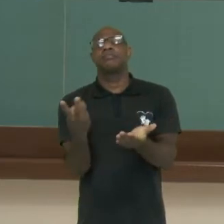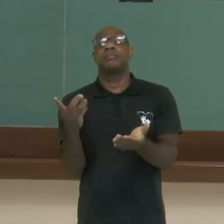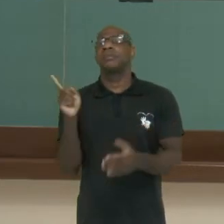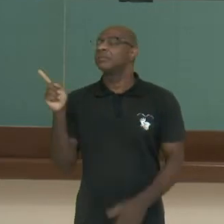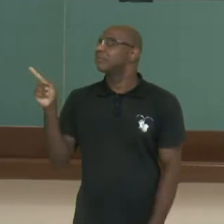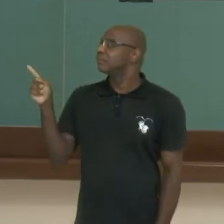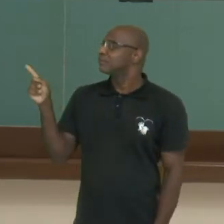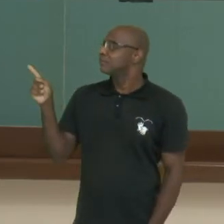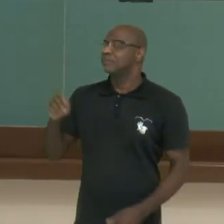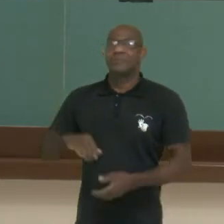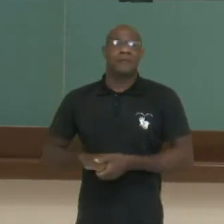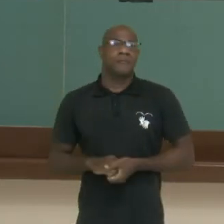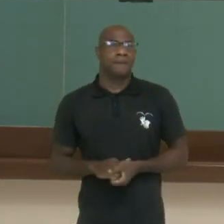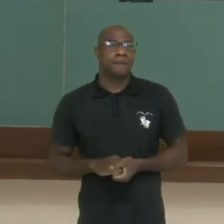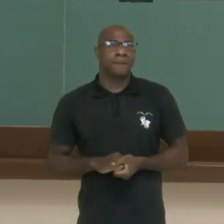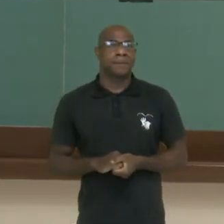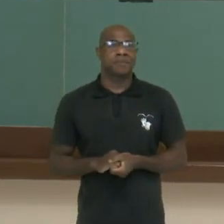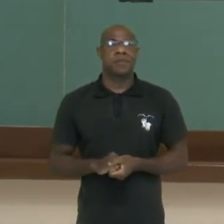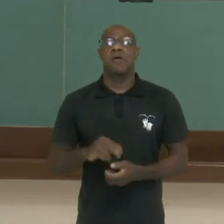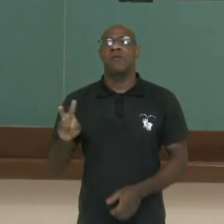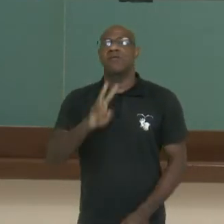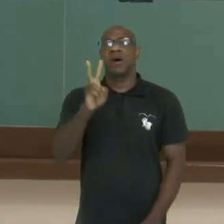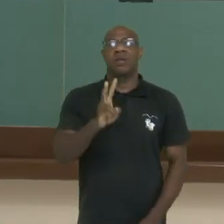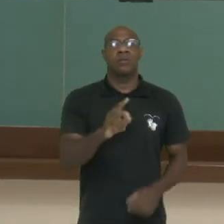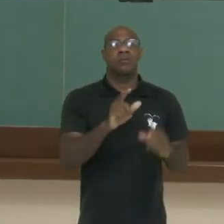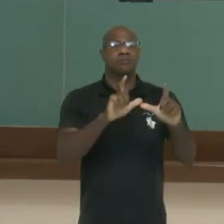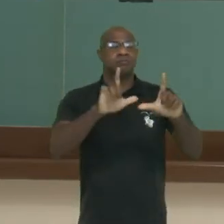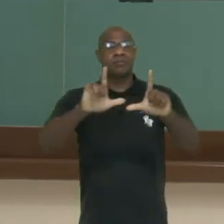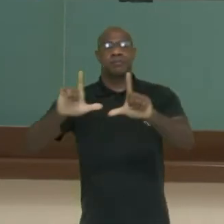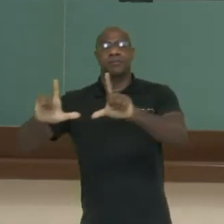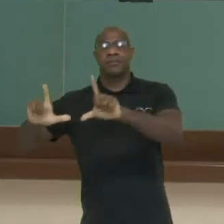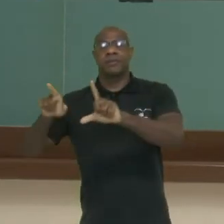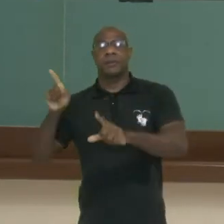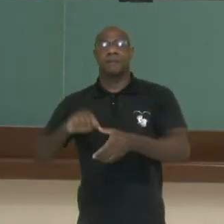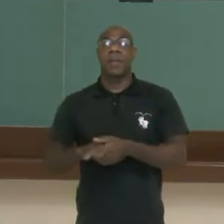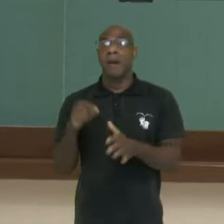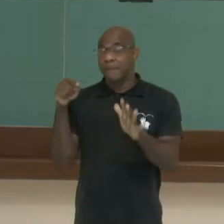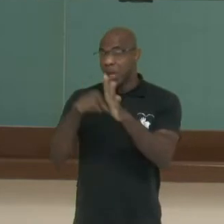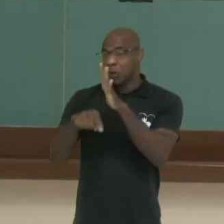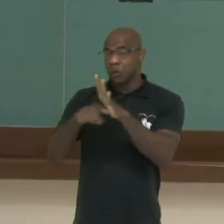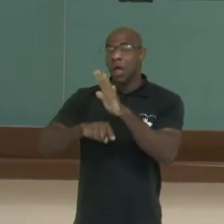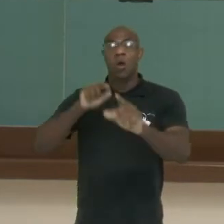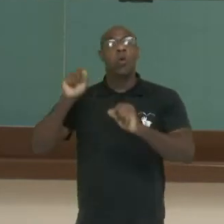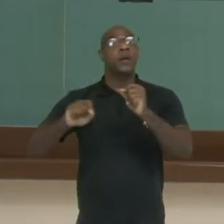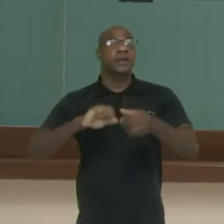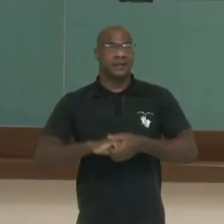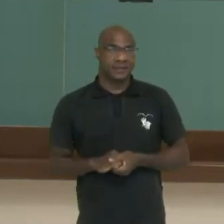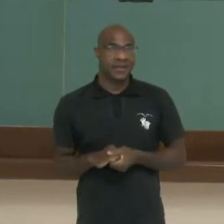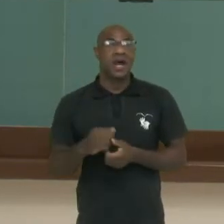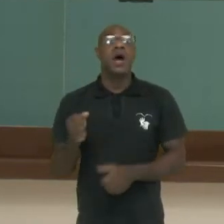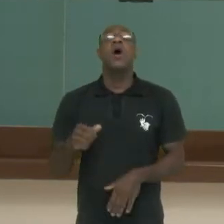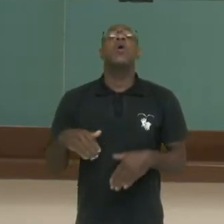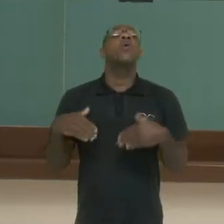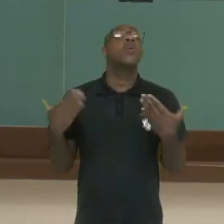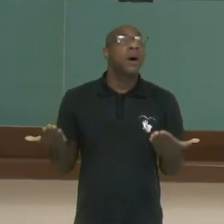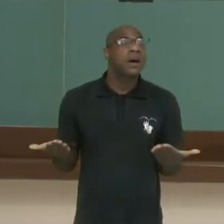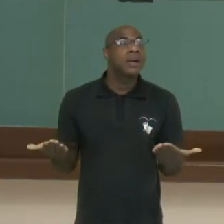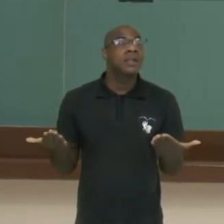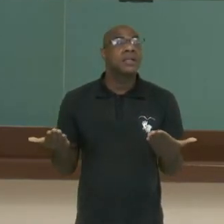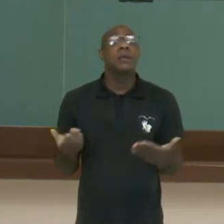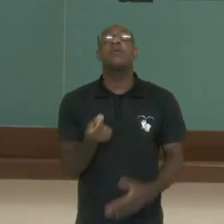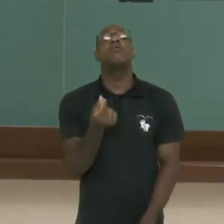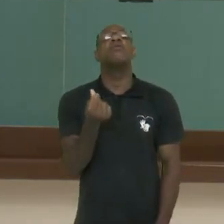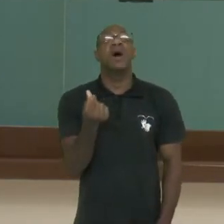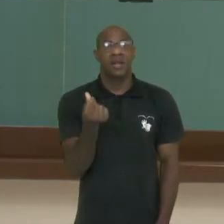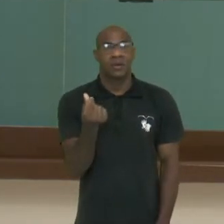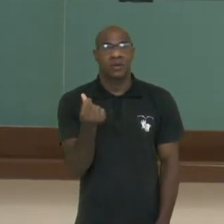R$ 1,99 e a cenoura custa R$ 1,77. A perguntinha é ali, ó, quais eram, né, os